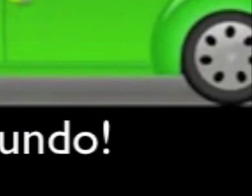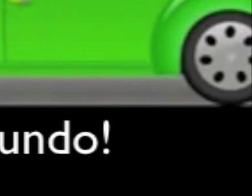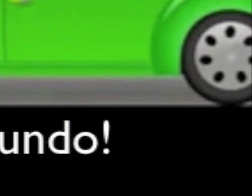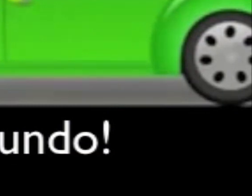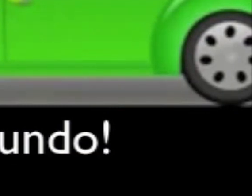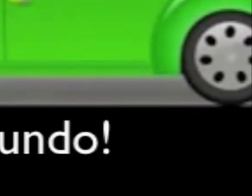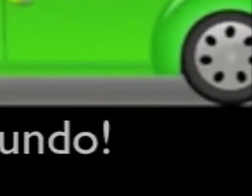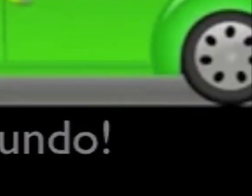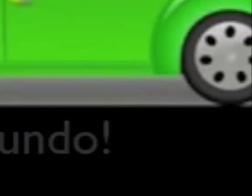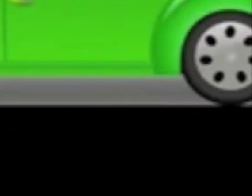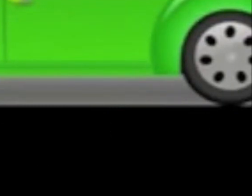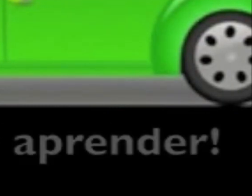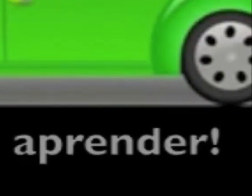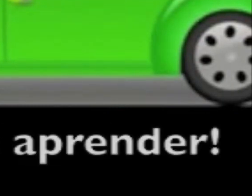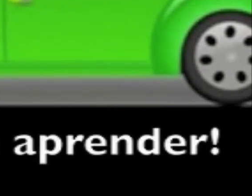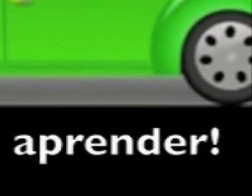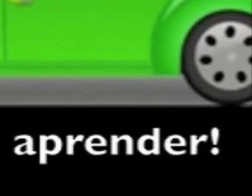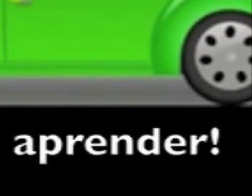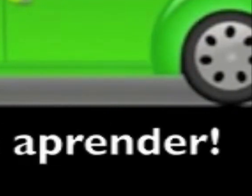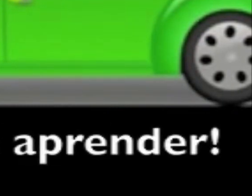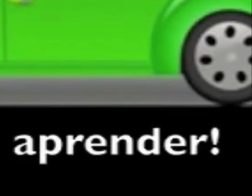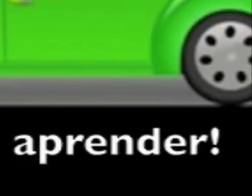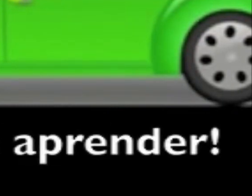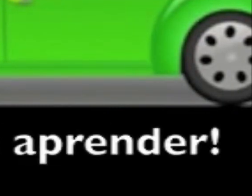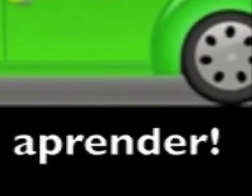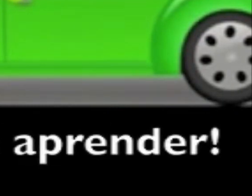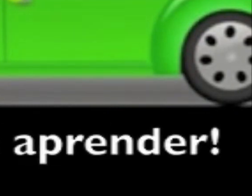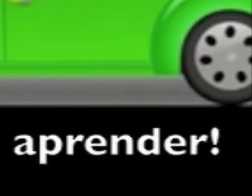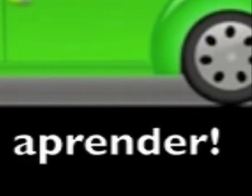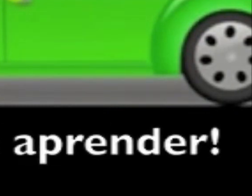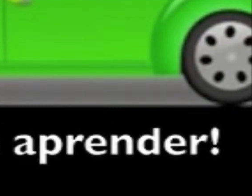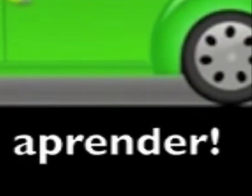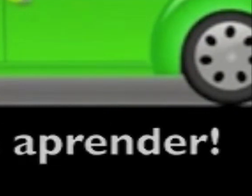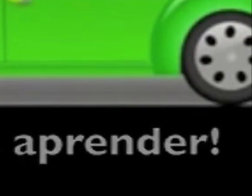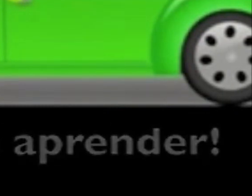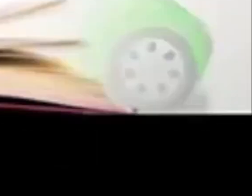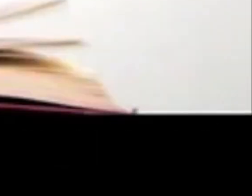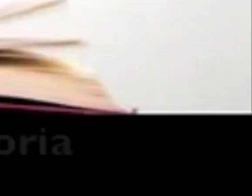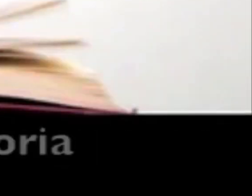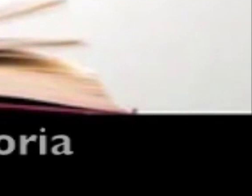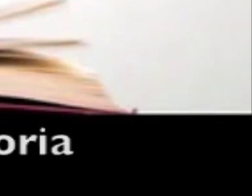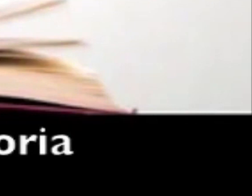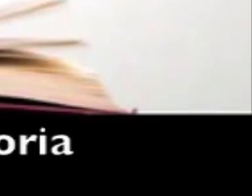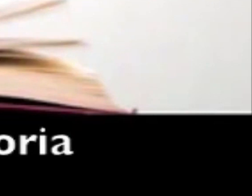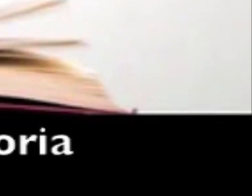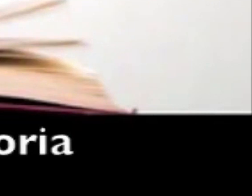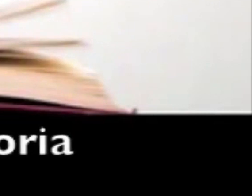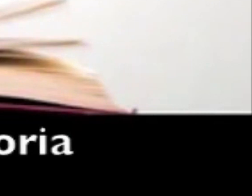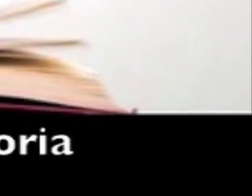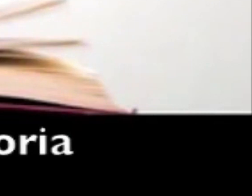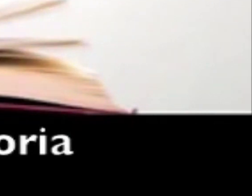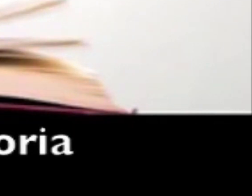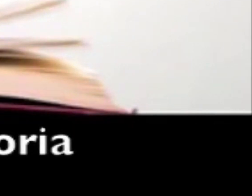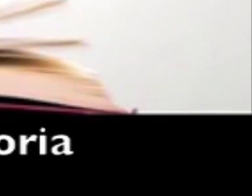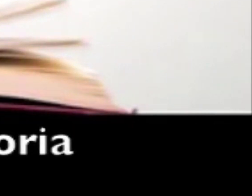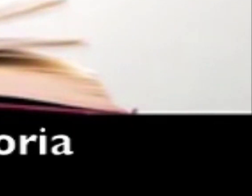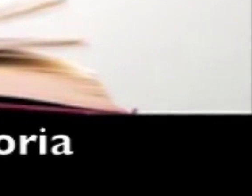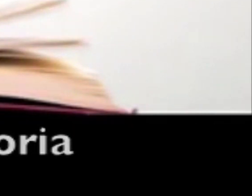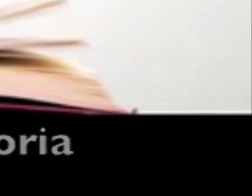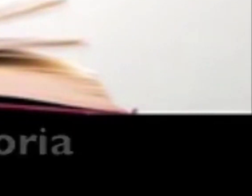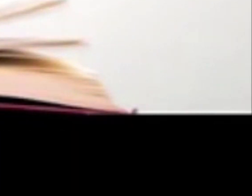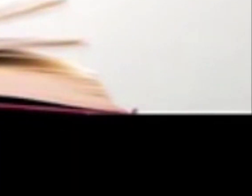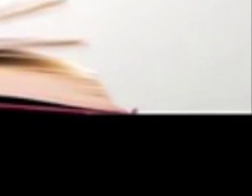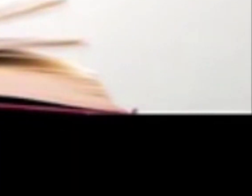escola do mundo, onde eu posso ensinar e aprender. A palavra da